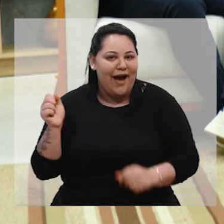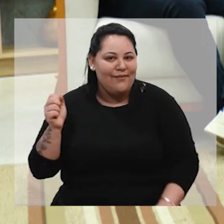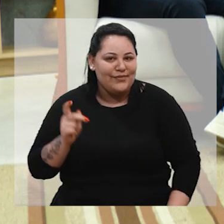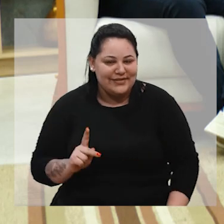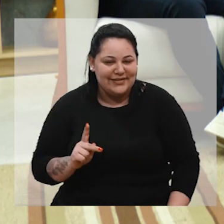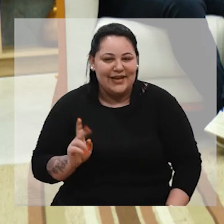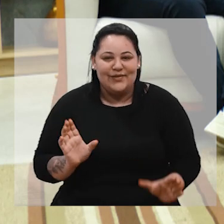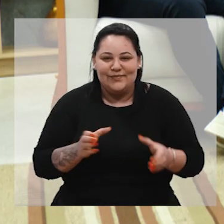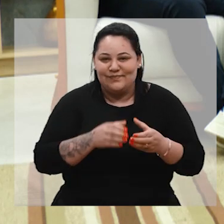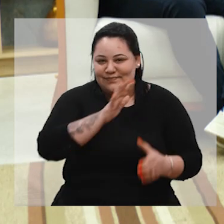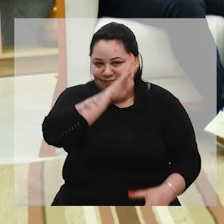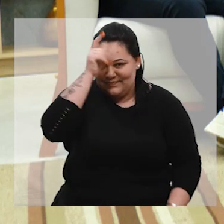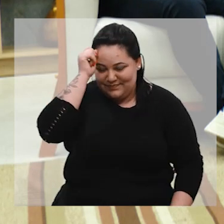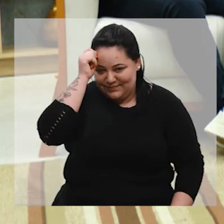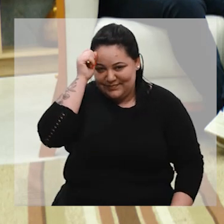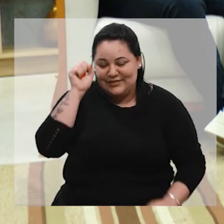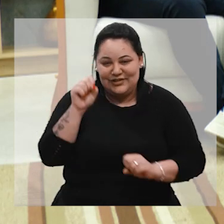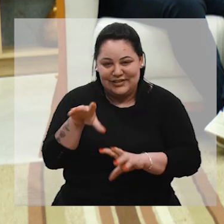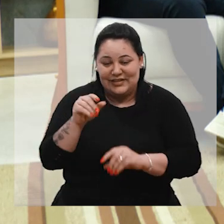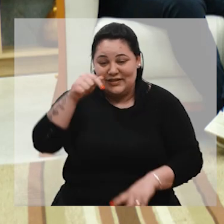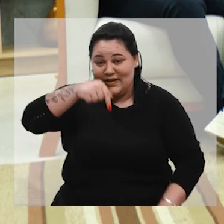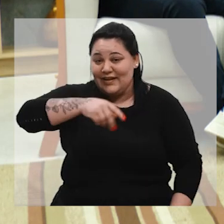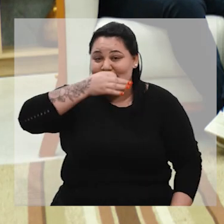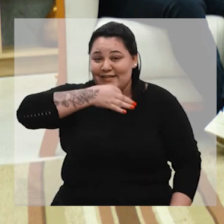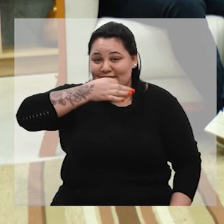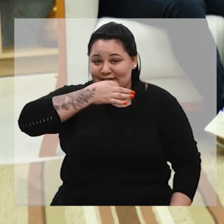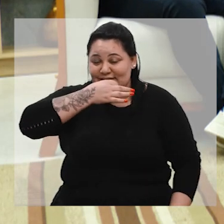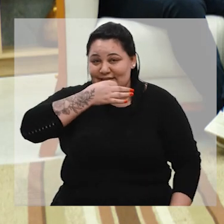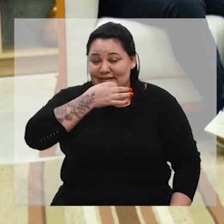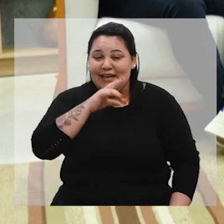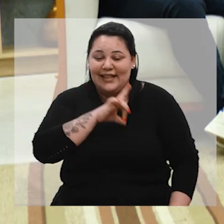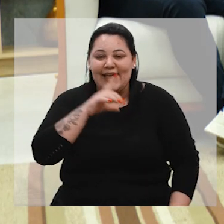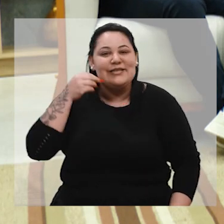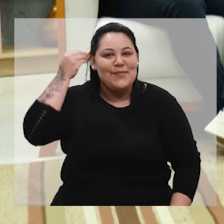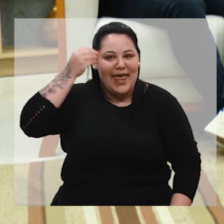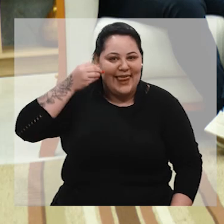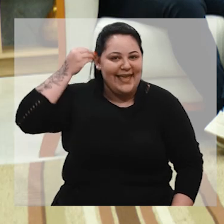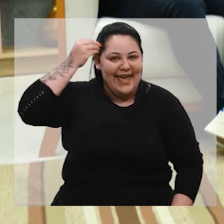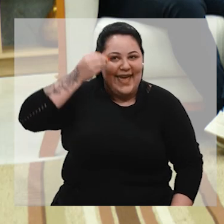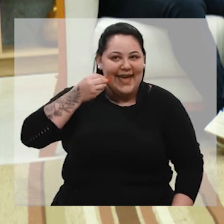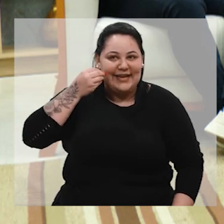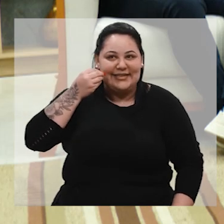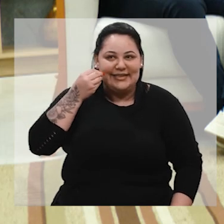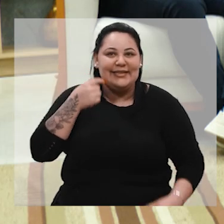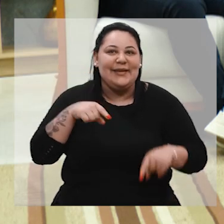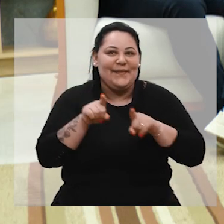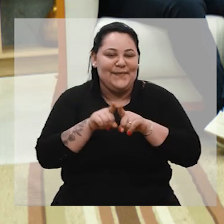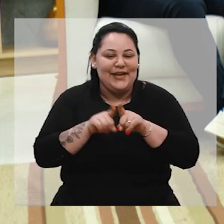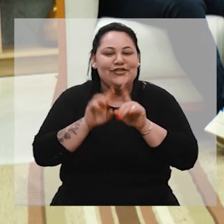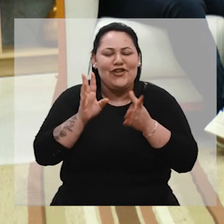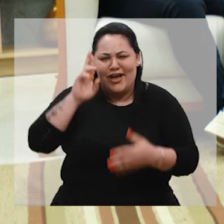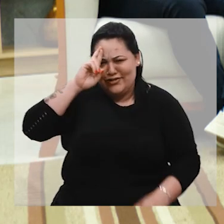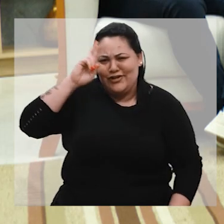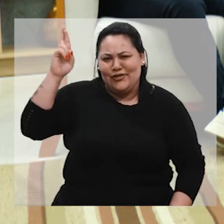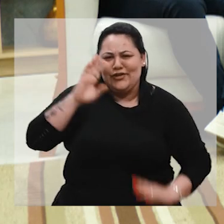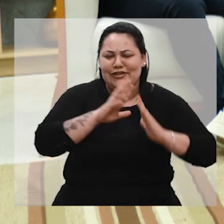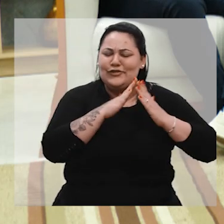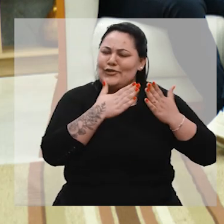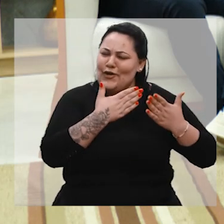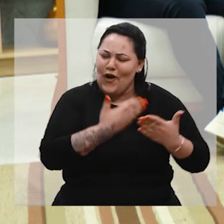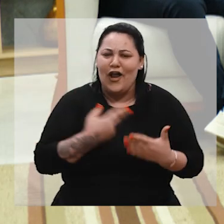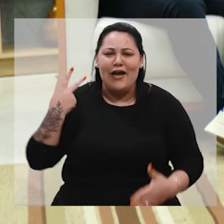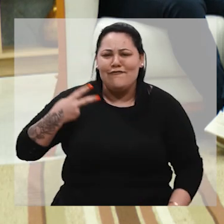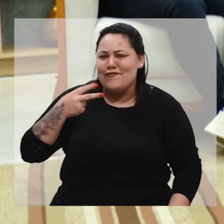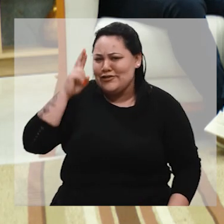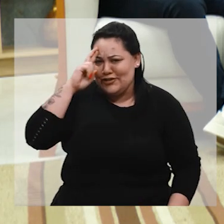artes, já aposentada da rede municipal de ensino aqui de Caxias do Sul, que tem experiência na vice-direção, na